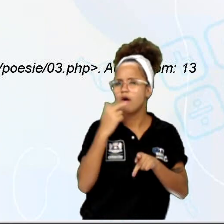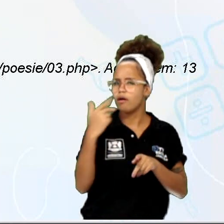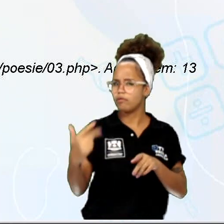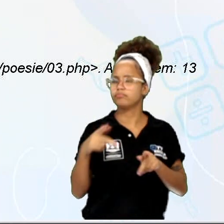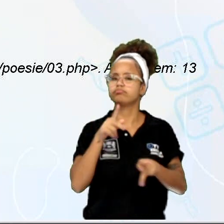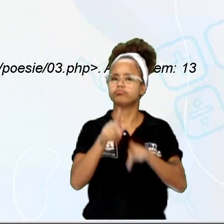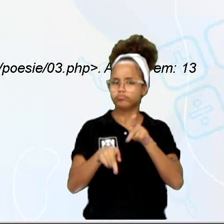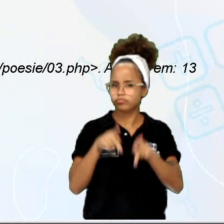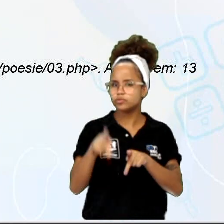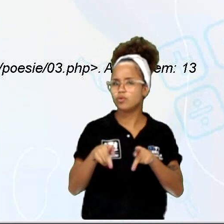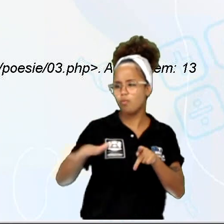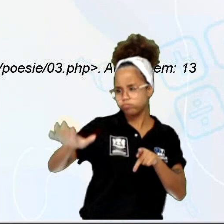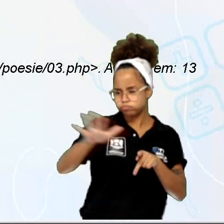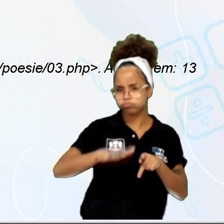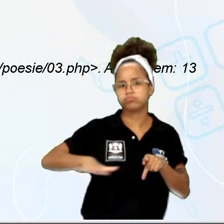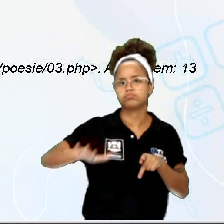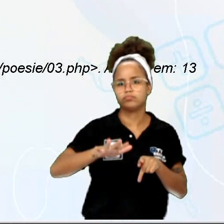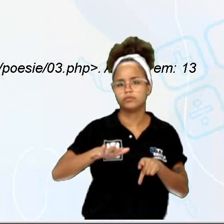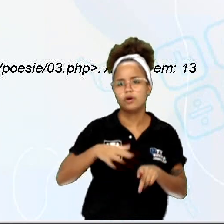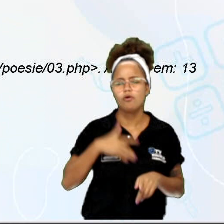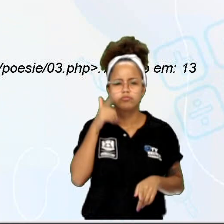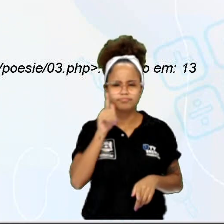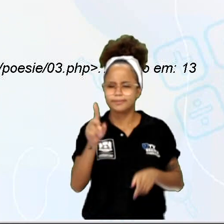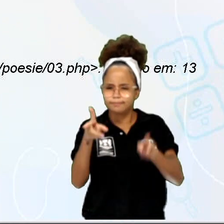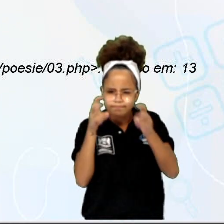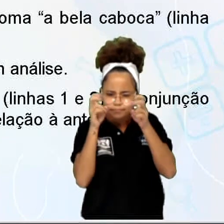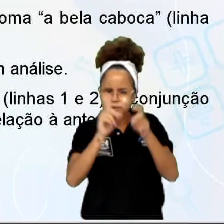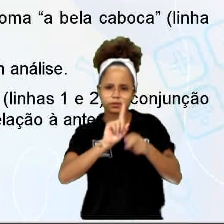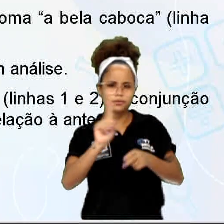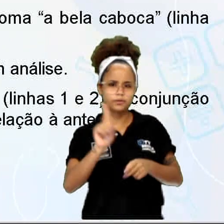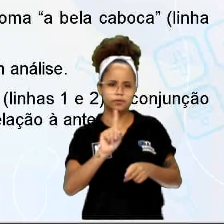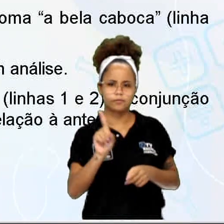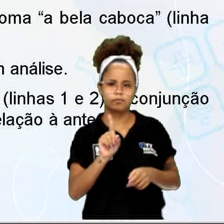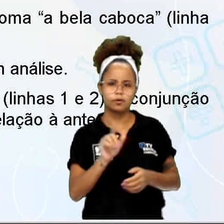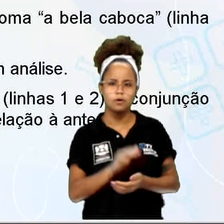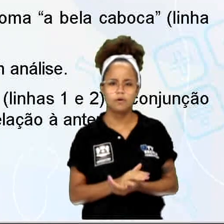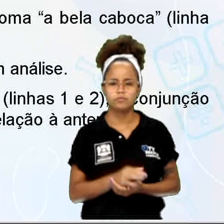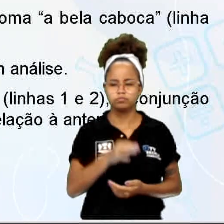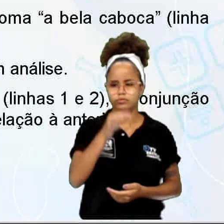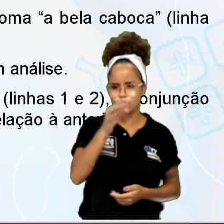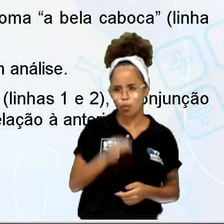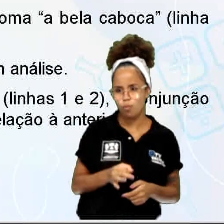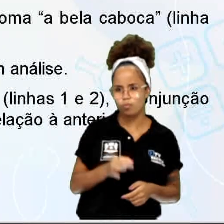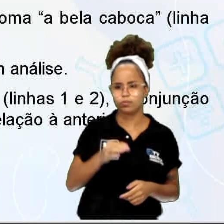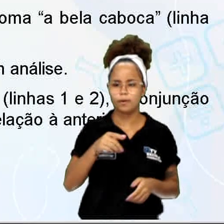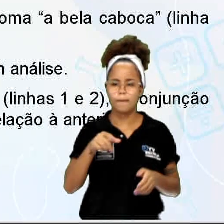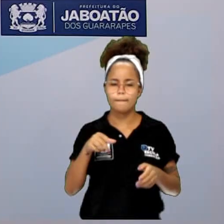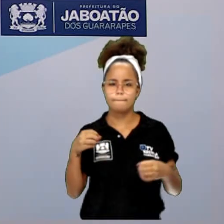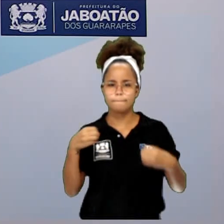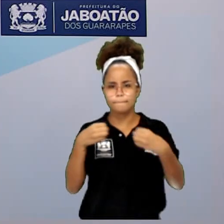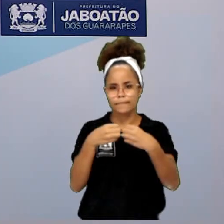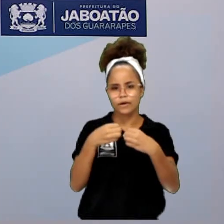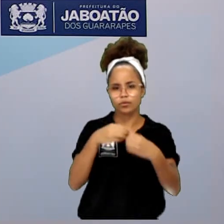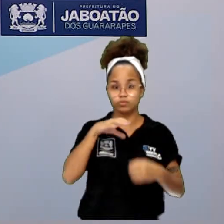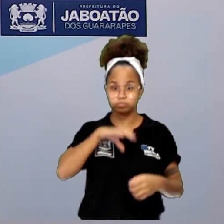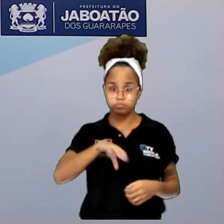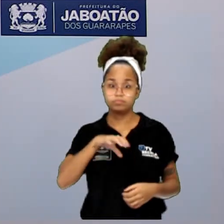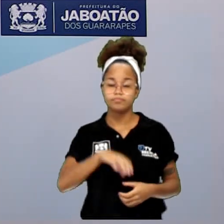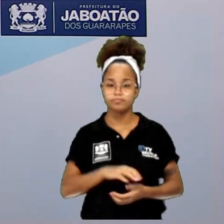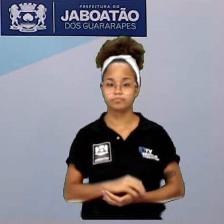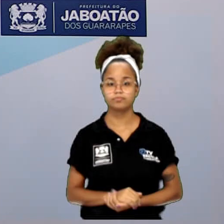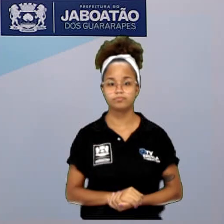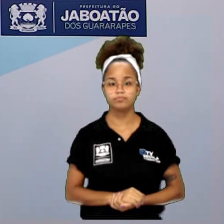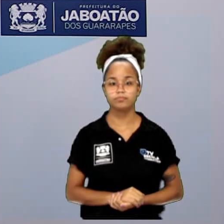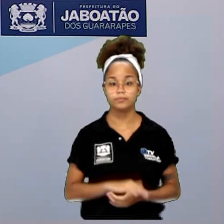popular, muito regional. A gente não consegue perceber aqui uma linguagem erudita, né? Mais próxima da língua padrão. Então